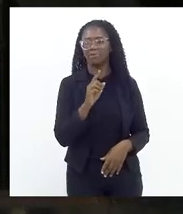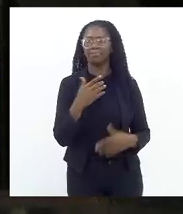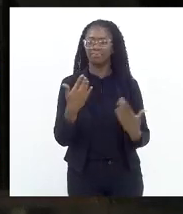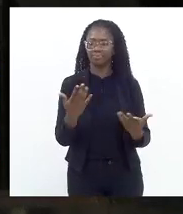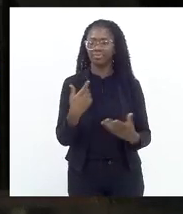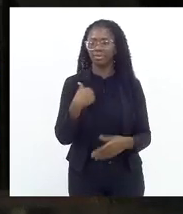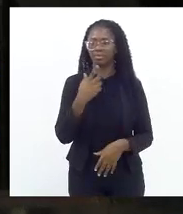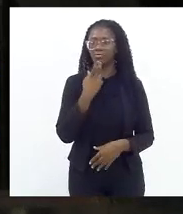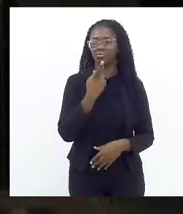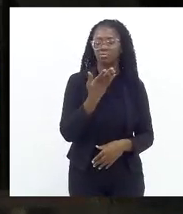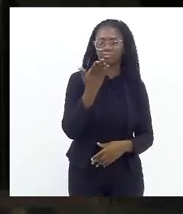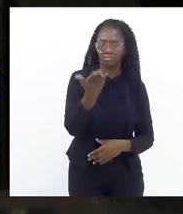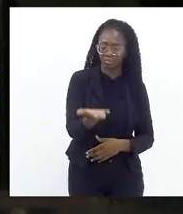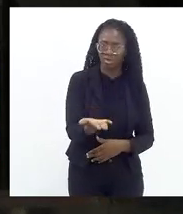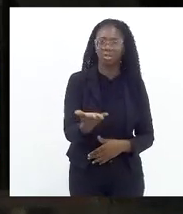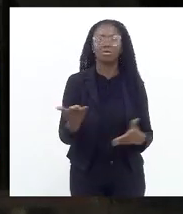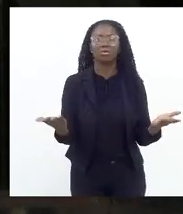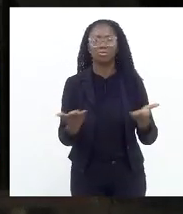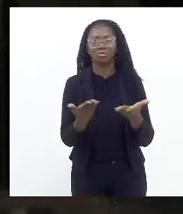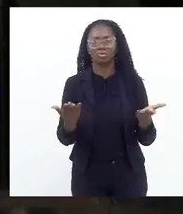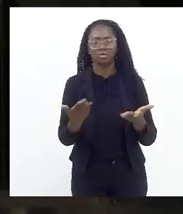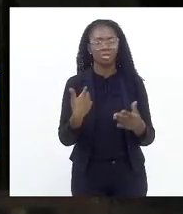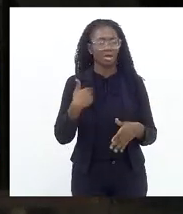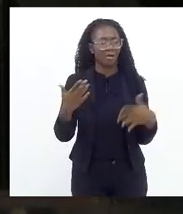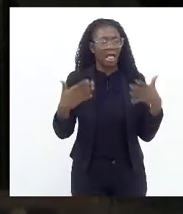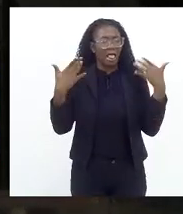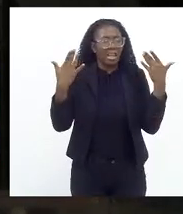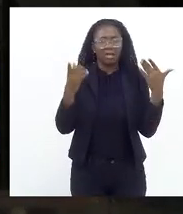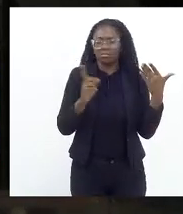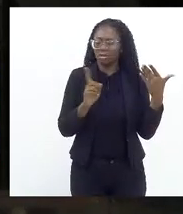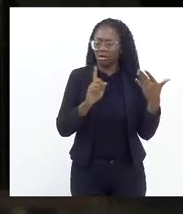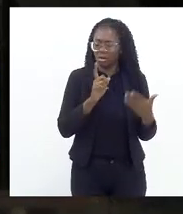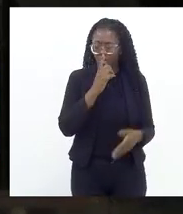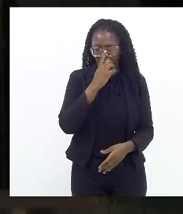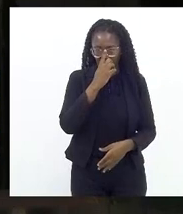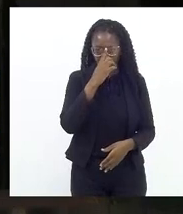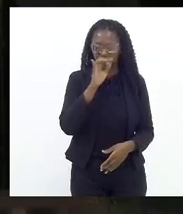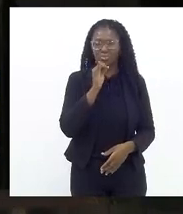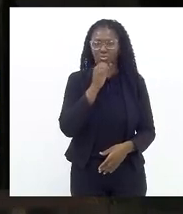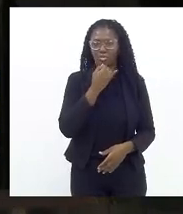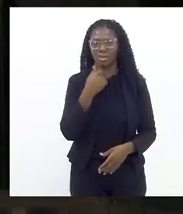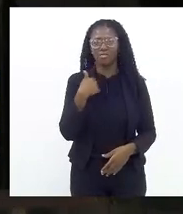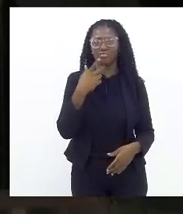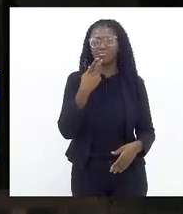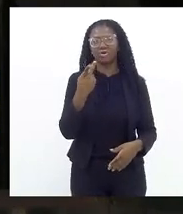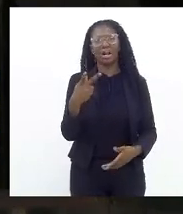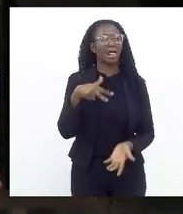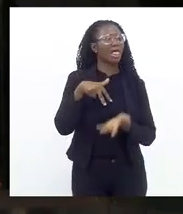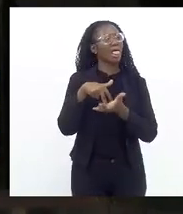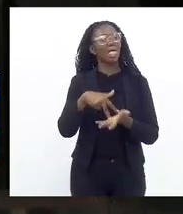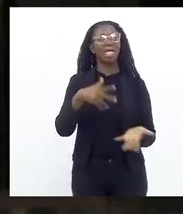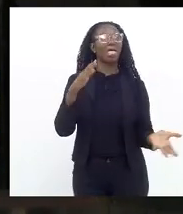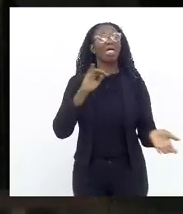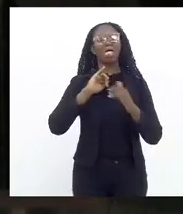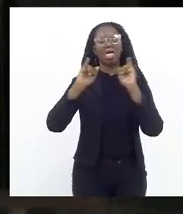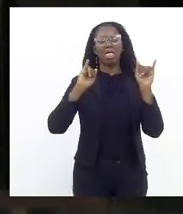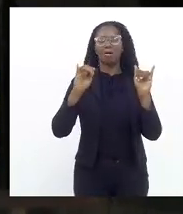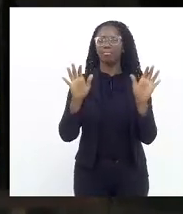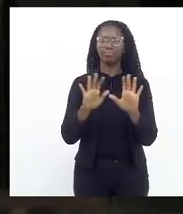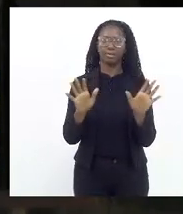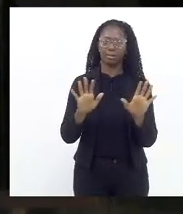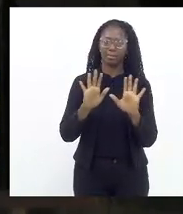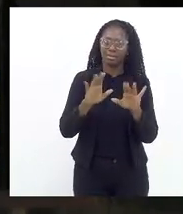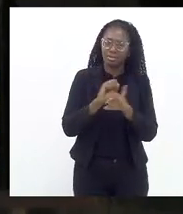essa manifestação, sem júbilo, sem entusiasmo, não falo aqui como se estivesse num palanque, mas não é